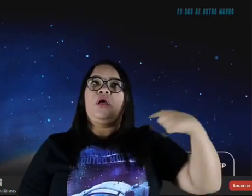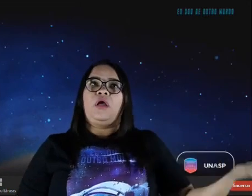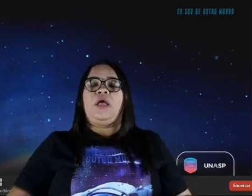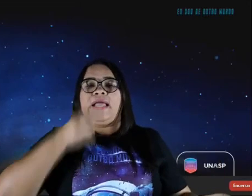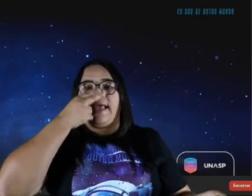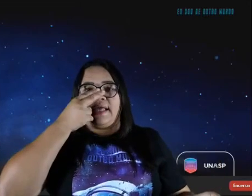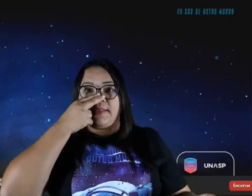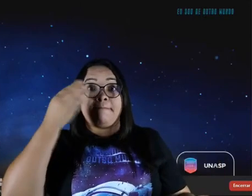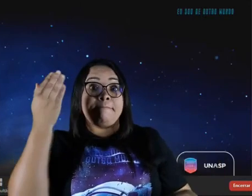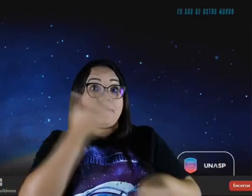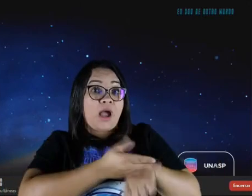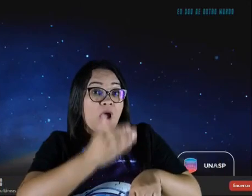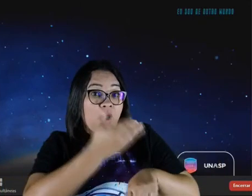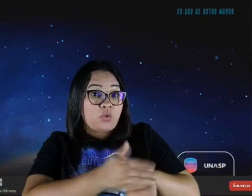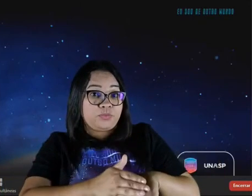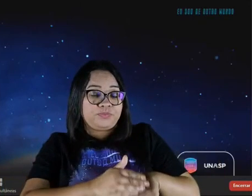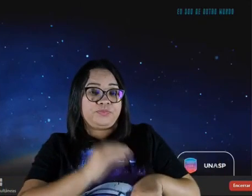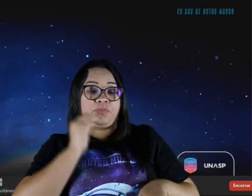essa distinção,